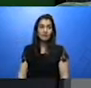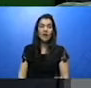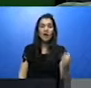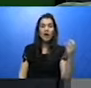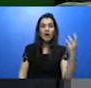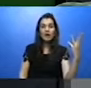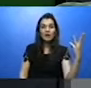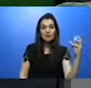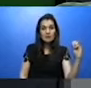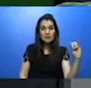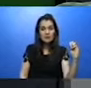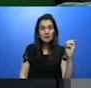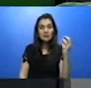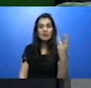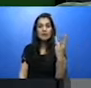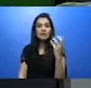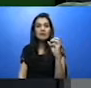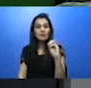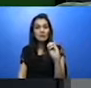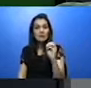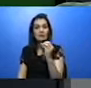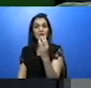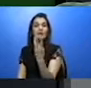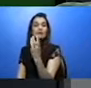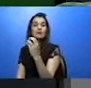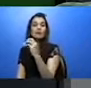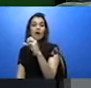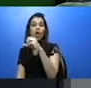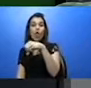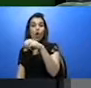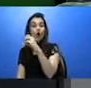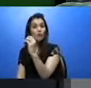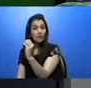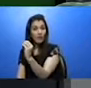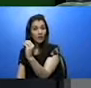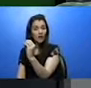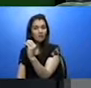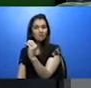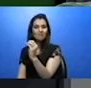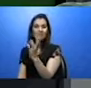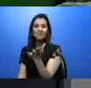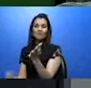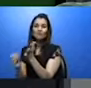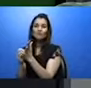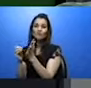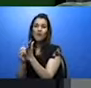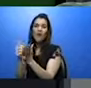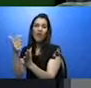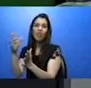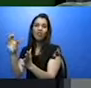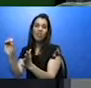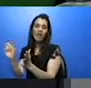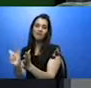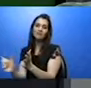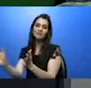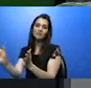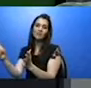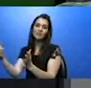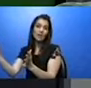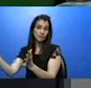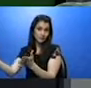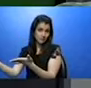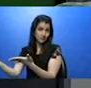30, 60, mais 30, 90. Para chegar no 100, 10 centímetros. Então, para nós